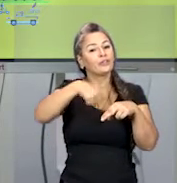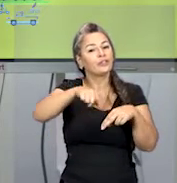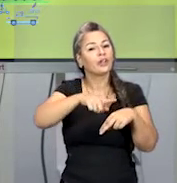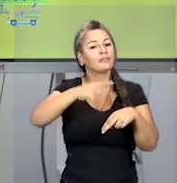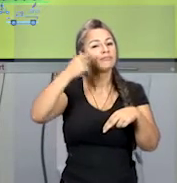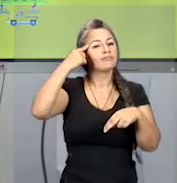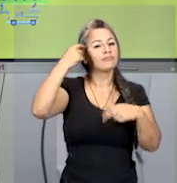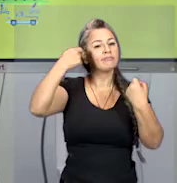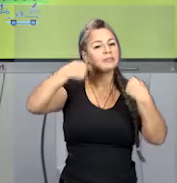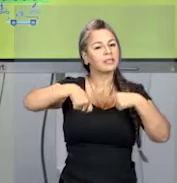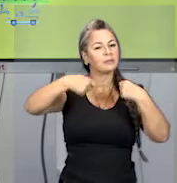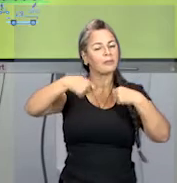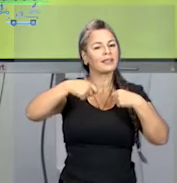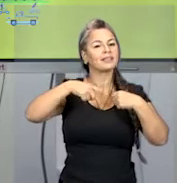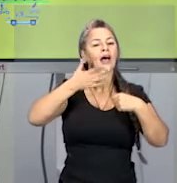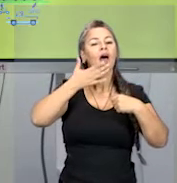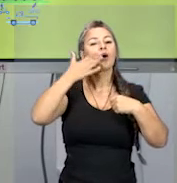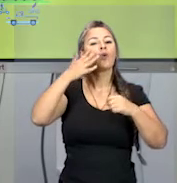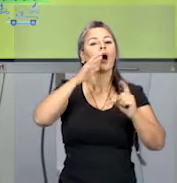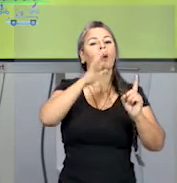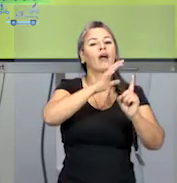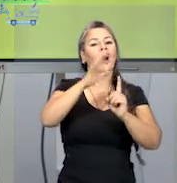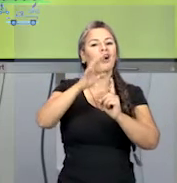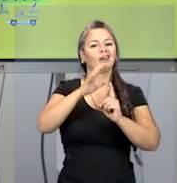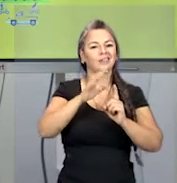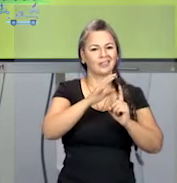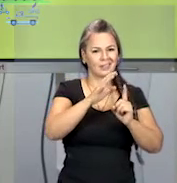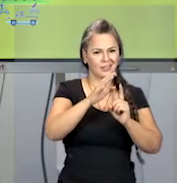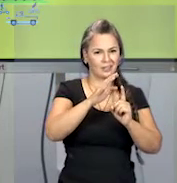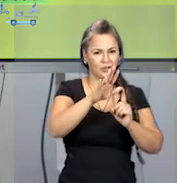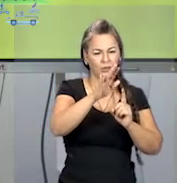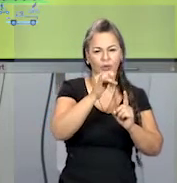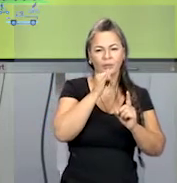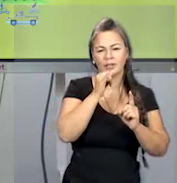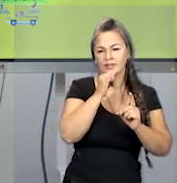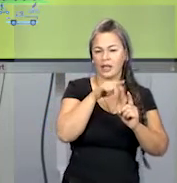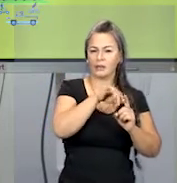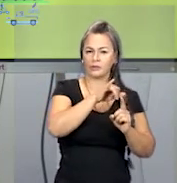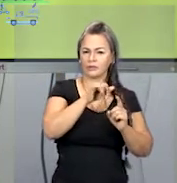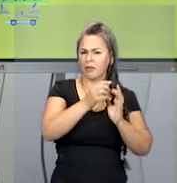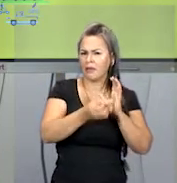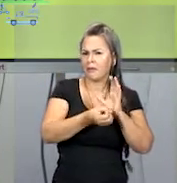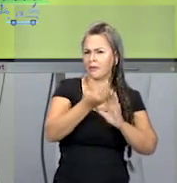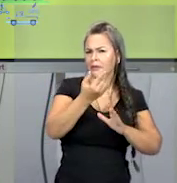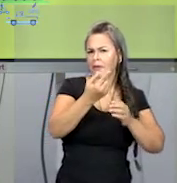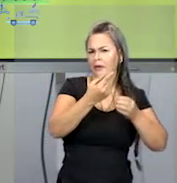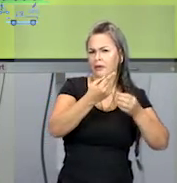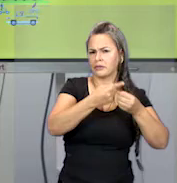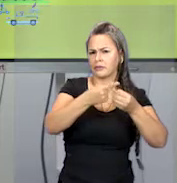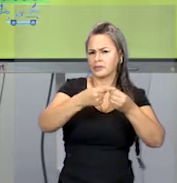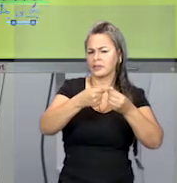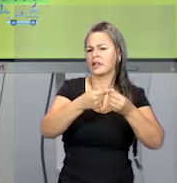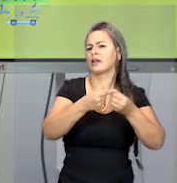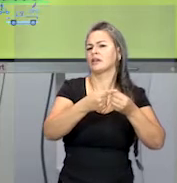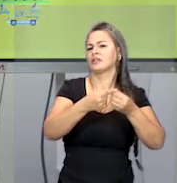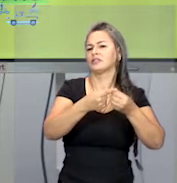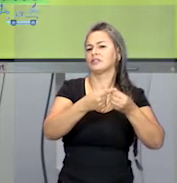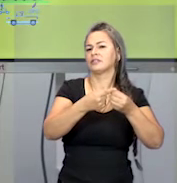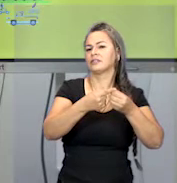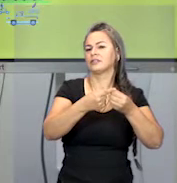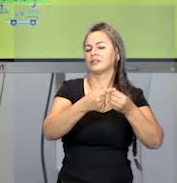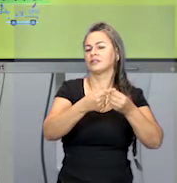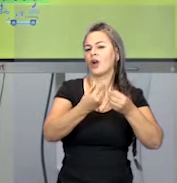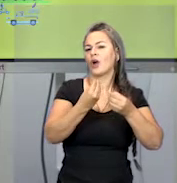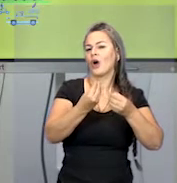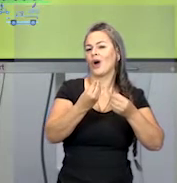o impacto da organização da cidade, como ela foi criada, como ela foi pensada e, no seu dia a